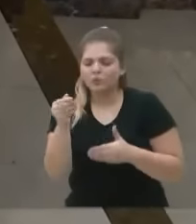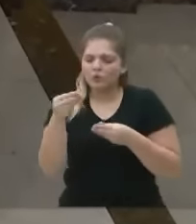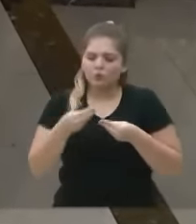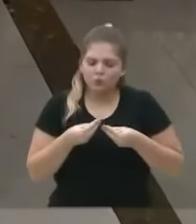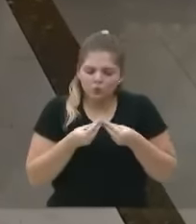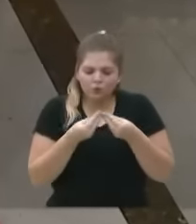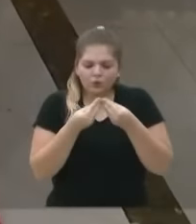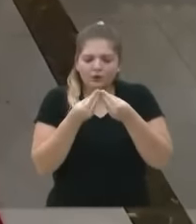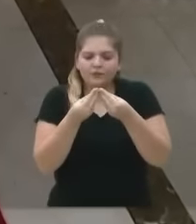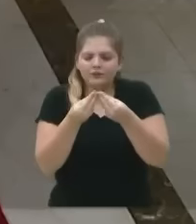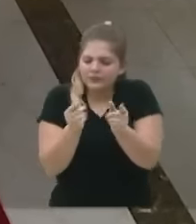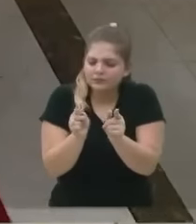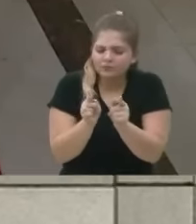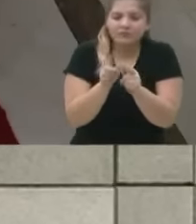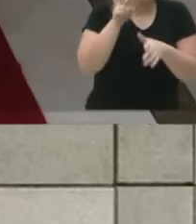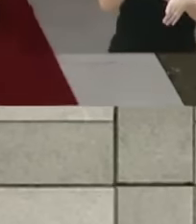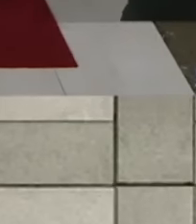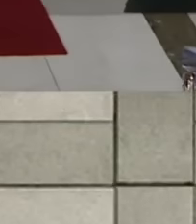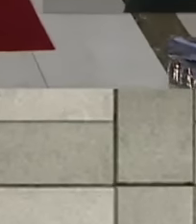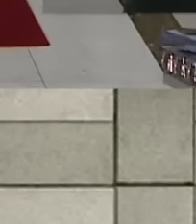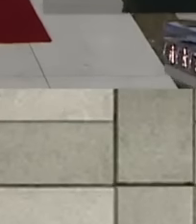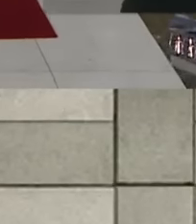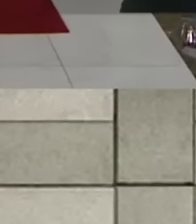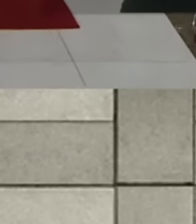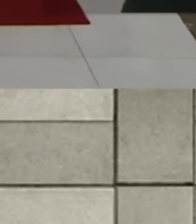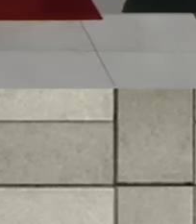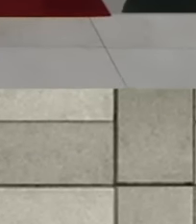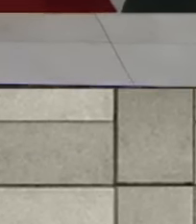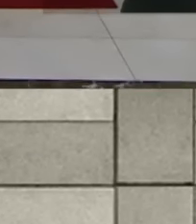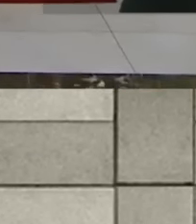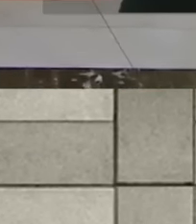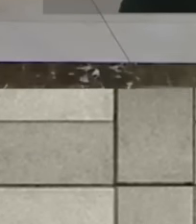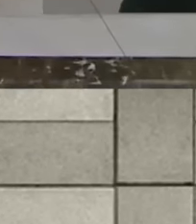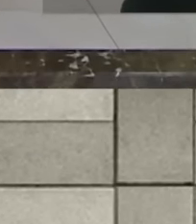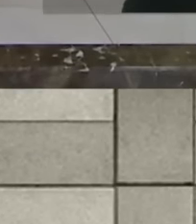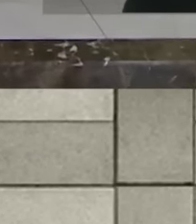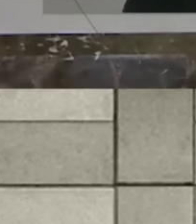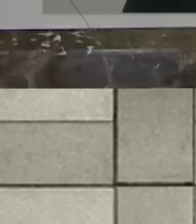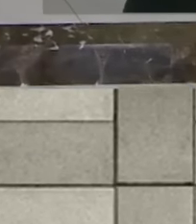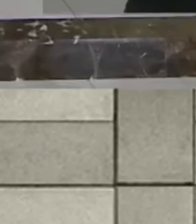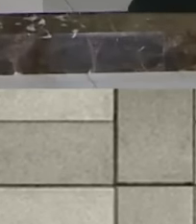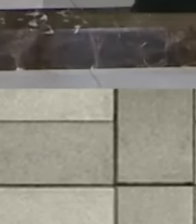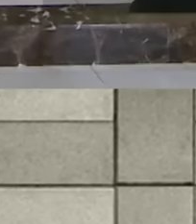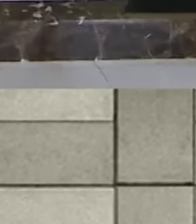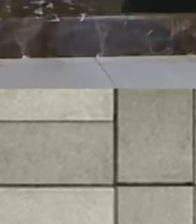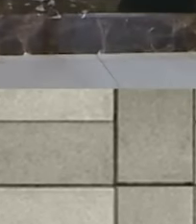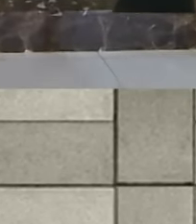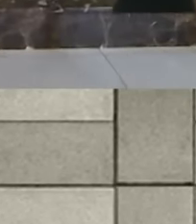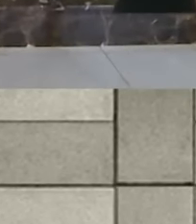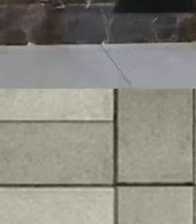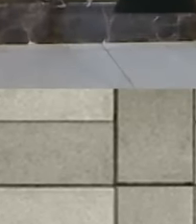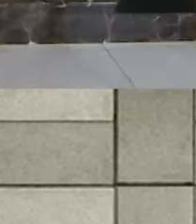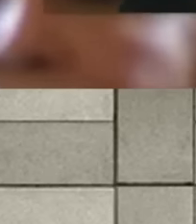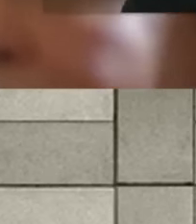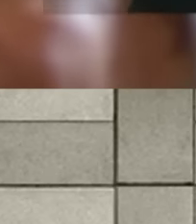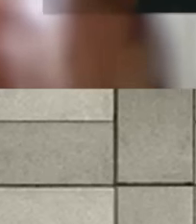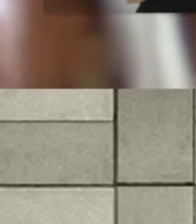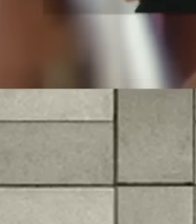oferta, na força da união, no pobre que se